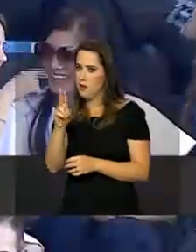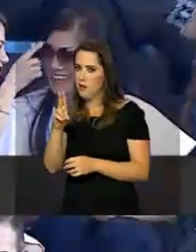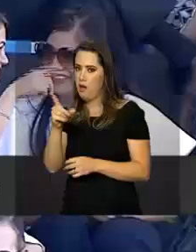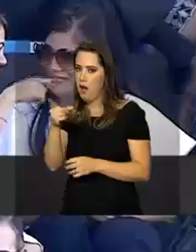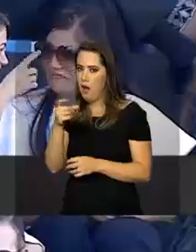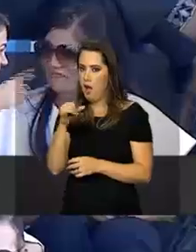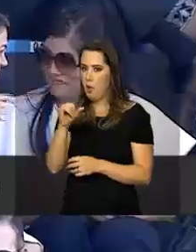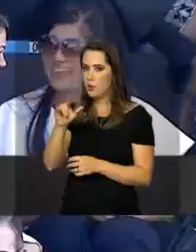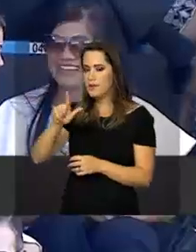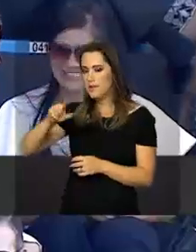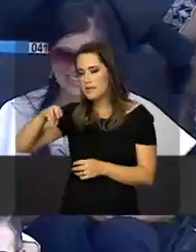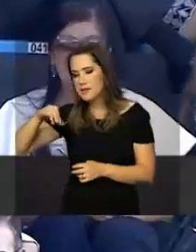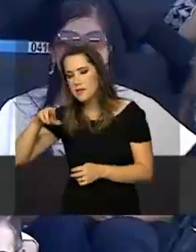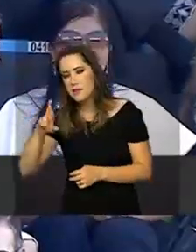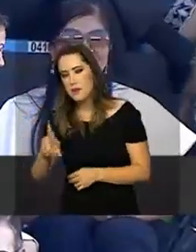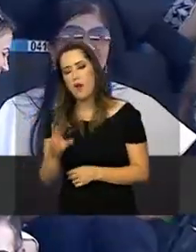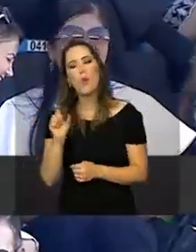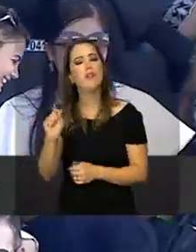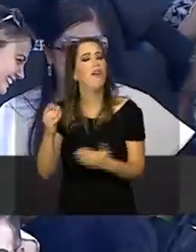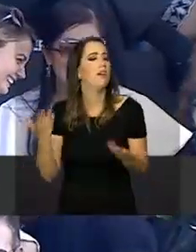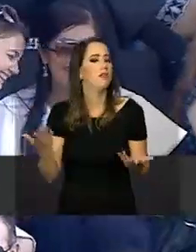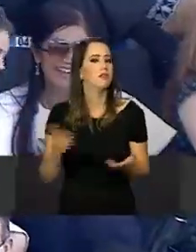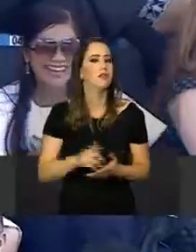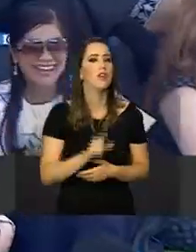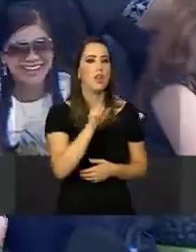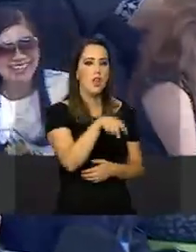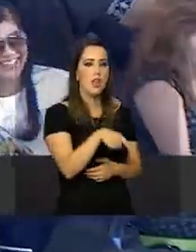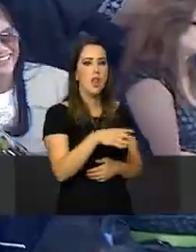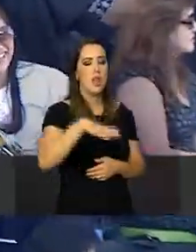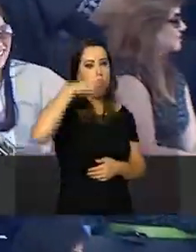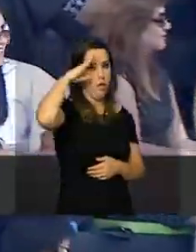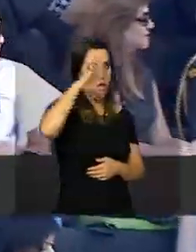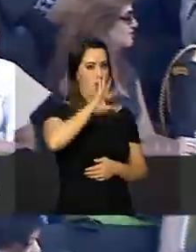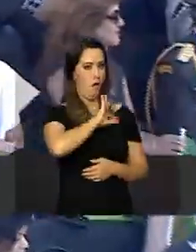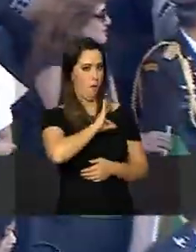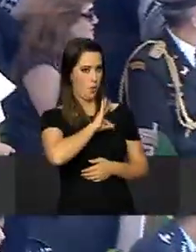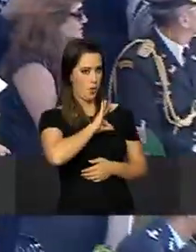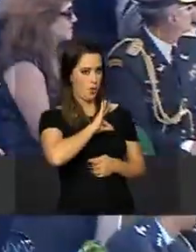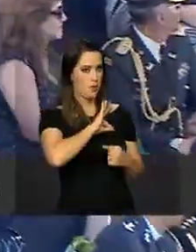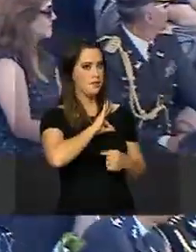militares, os corpos de bombeiros, né?